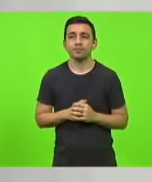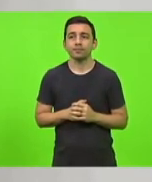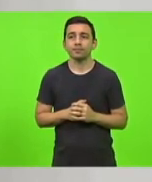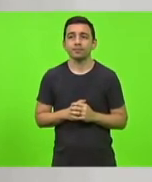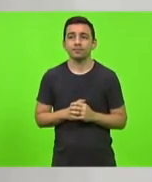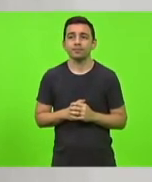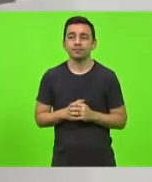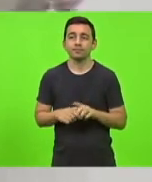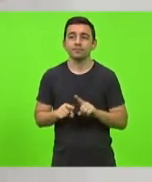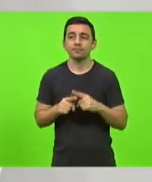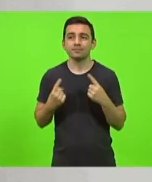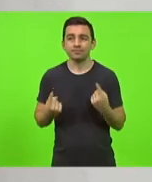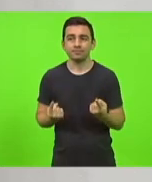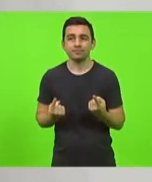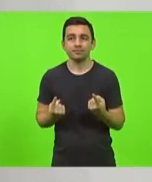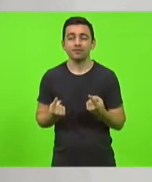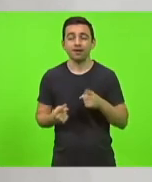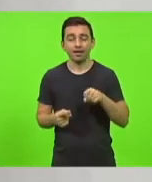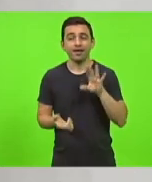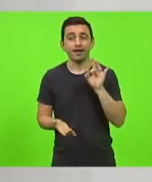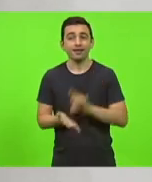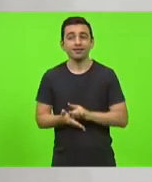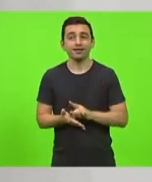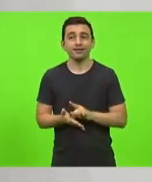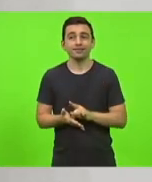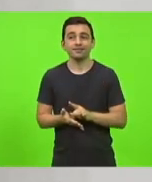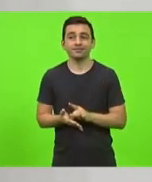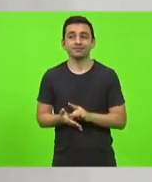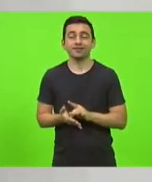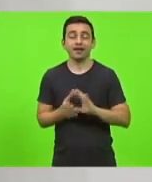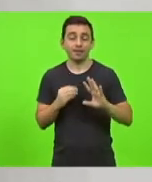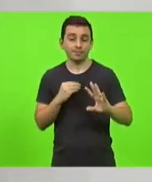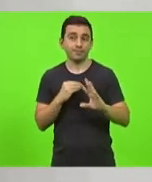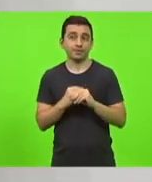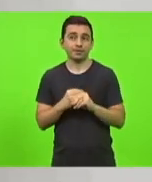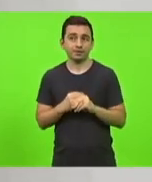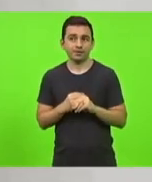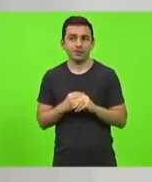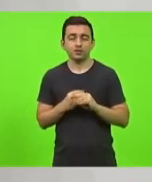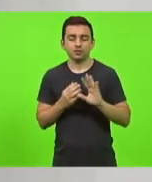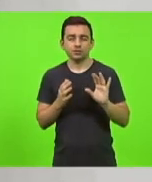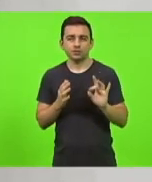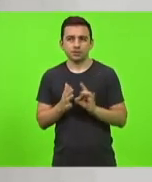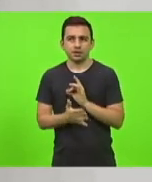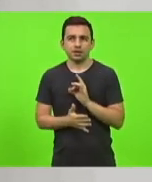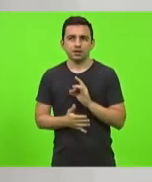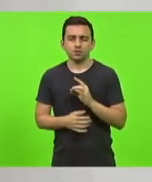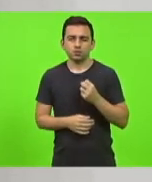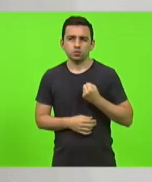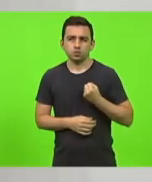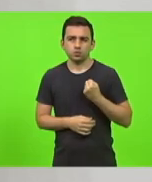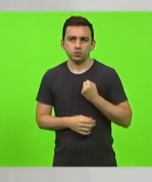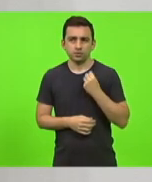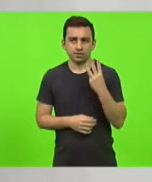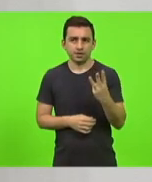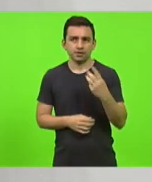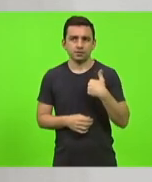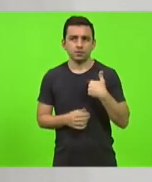é a realidade. A emenda, o destaque número 3 que eu vou